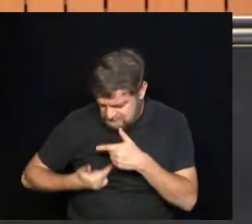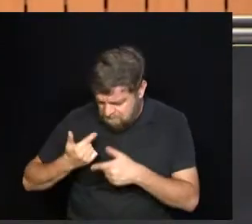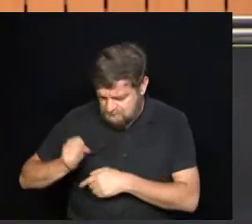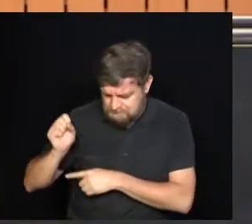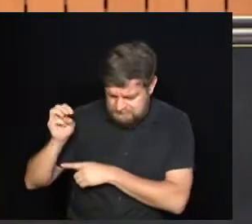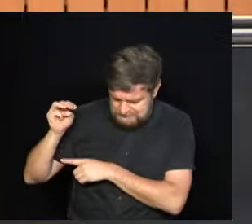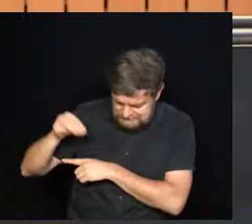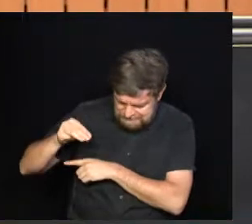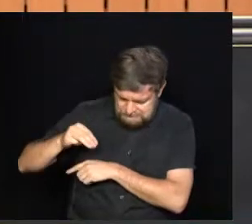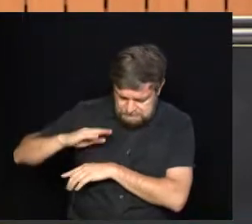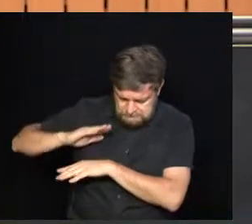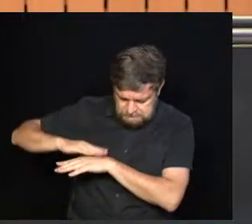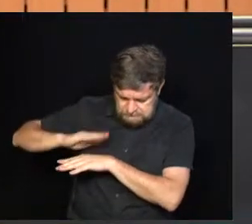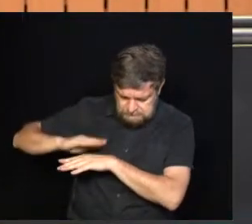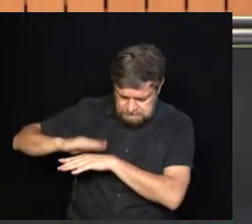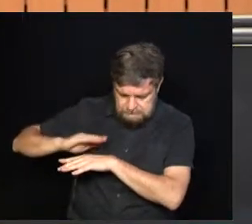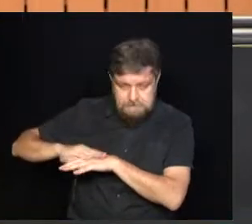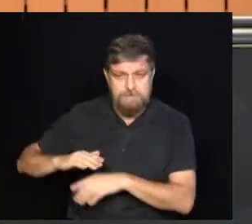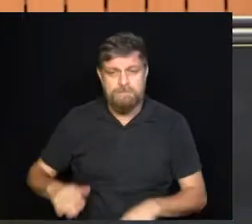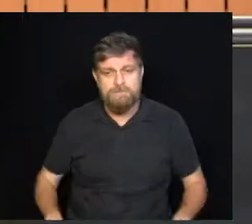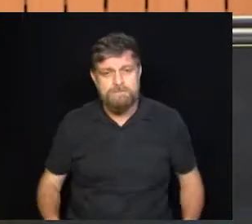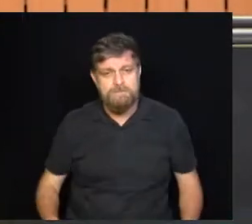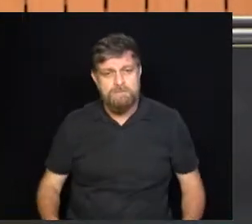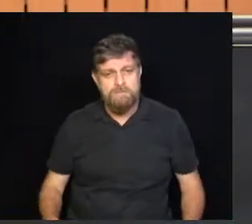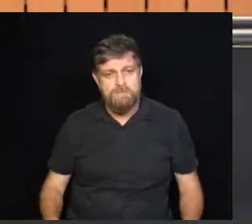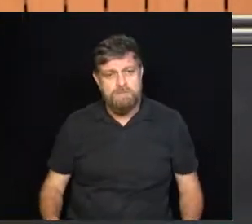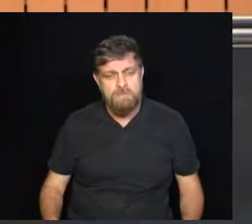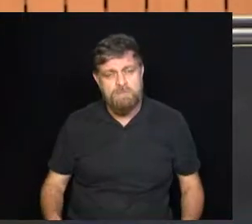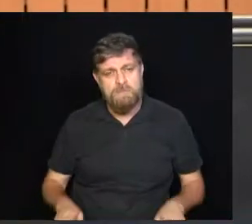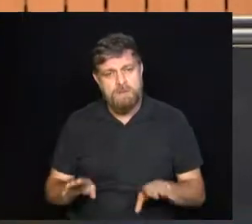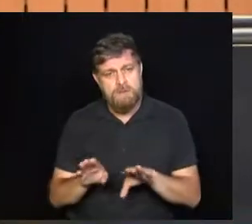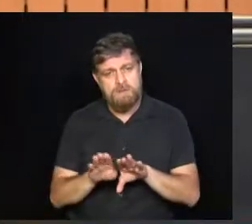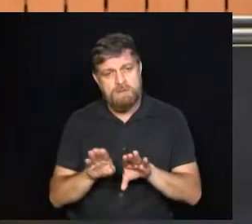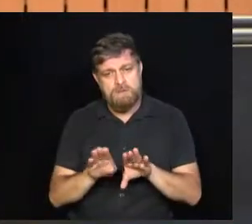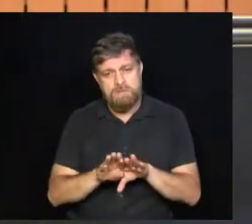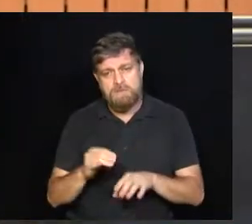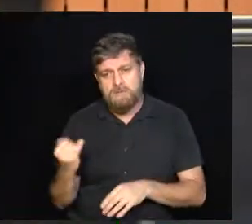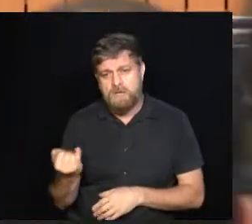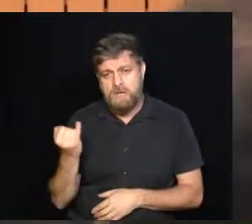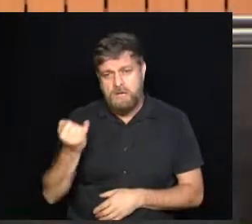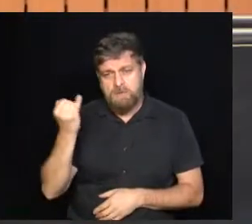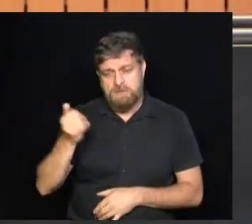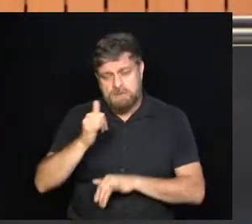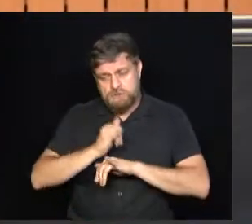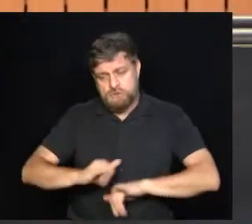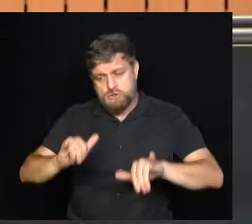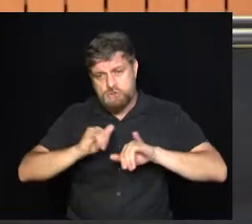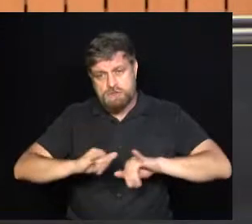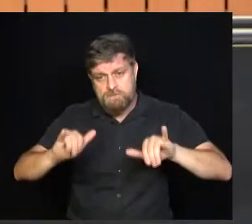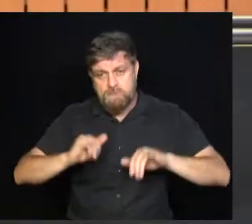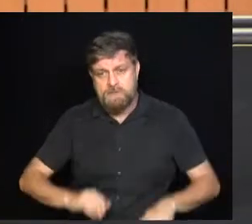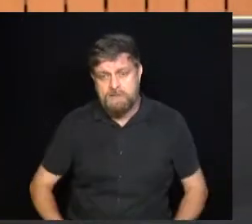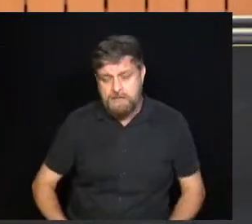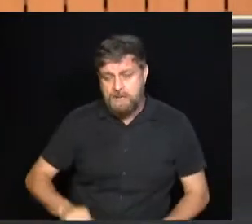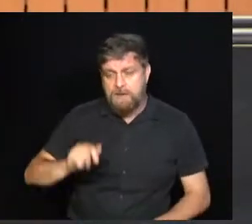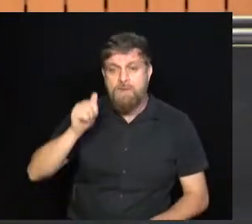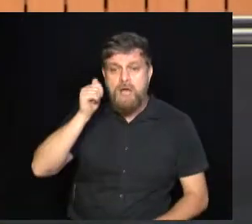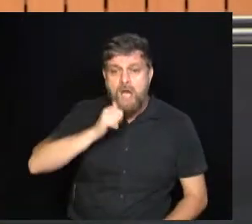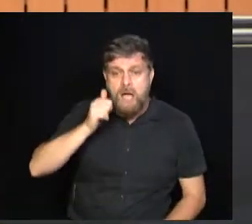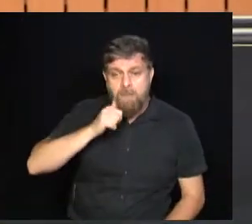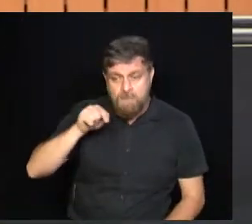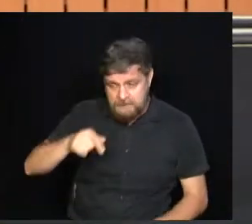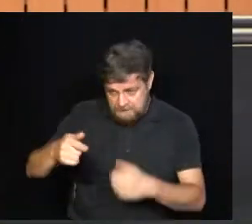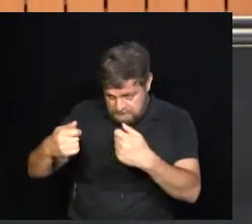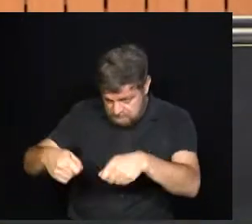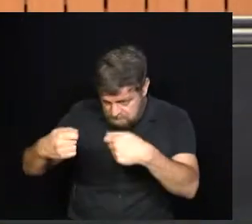está fazendo bastante, e também importante divulgar os trabalhos para aquelas mulheres que